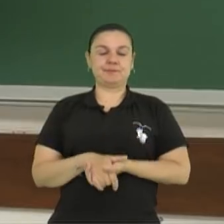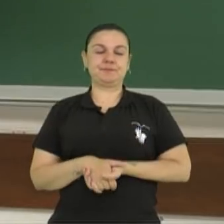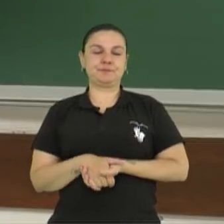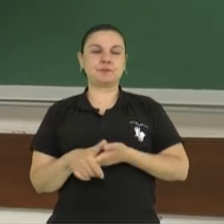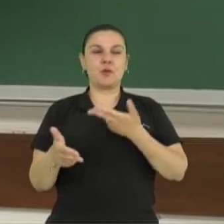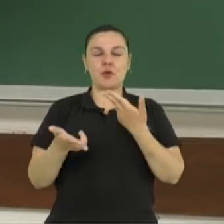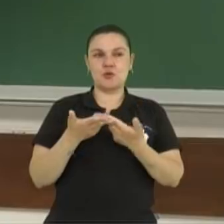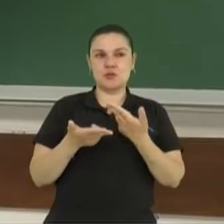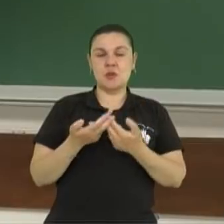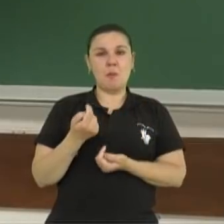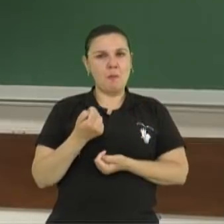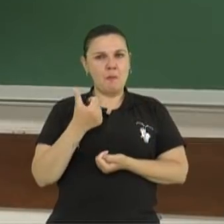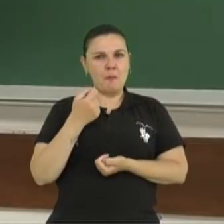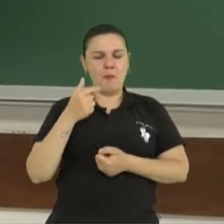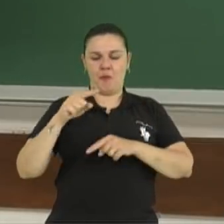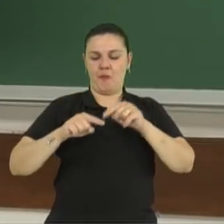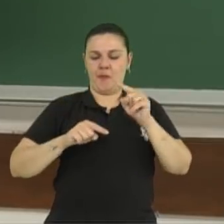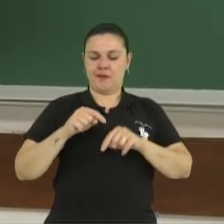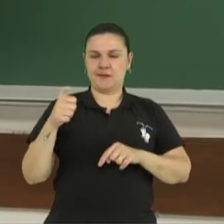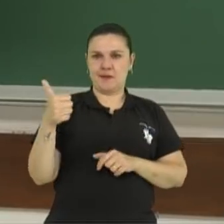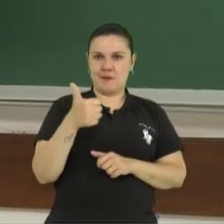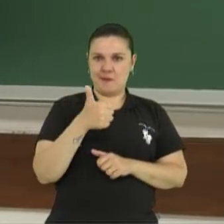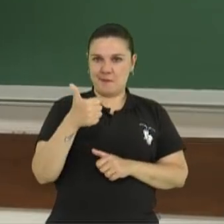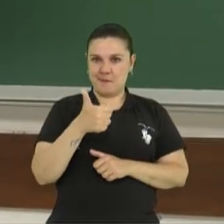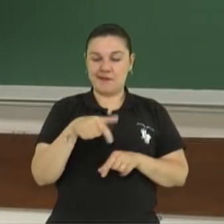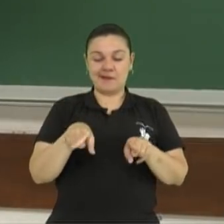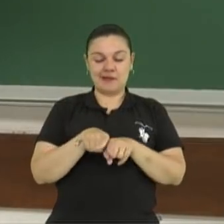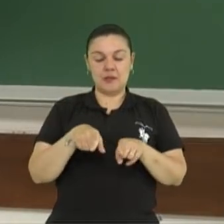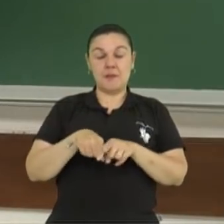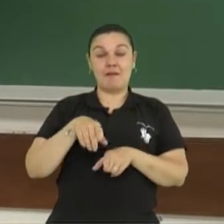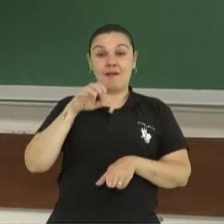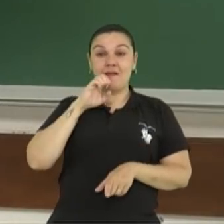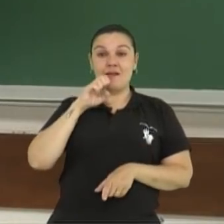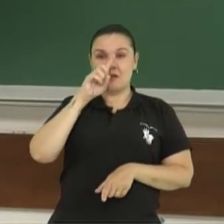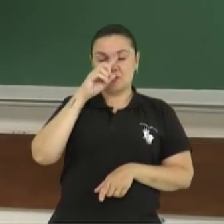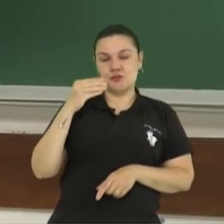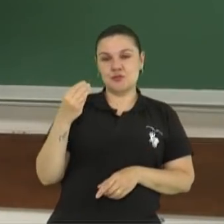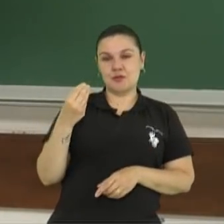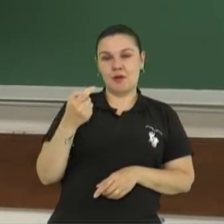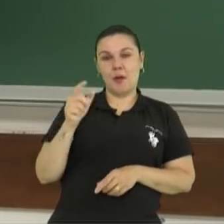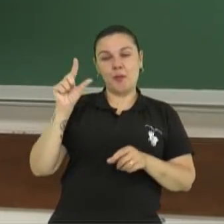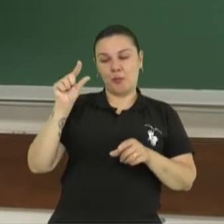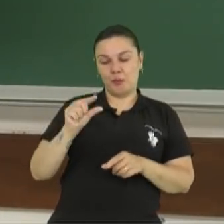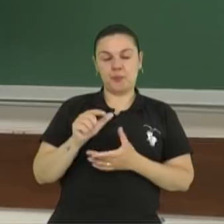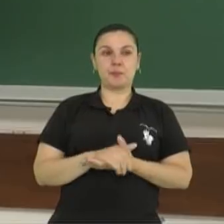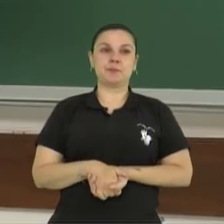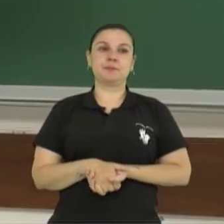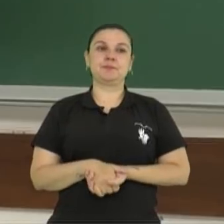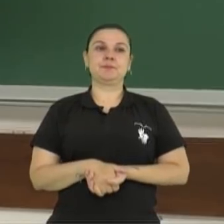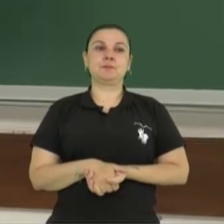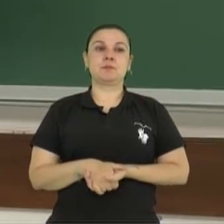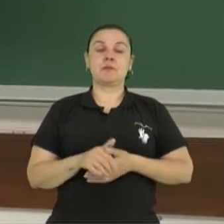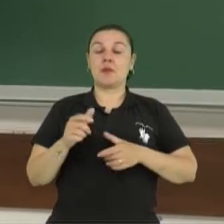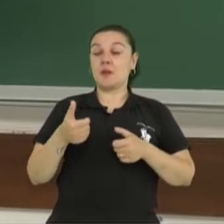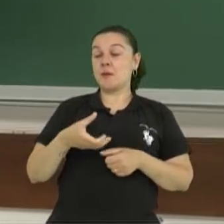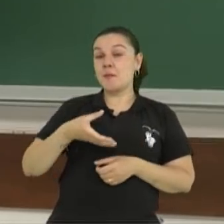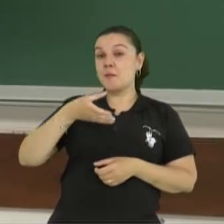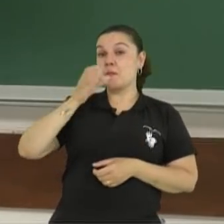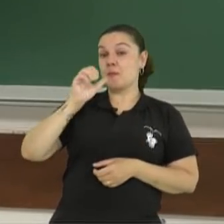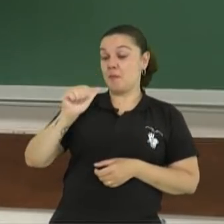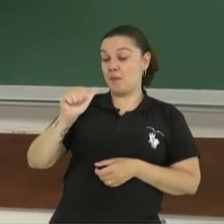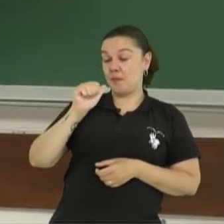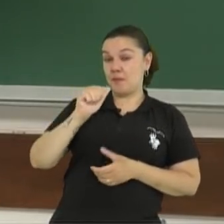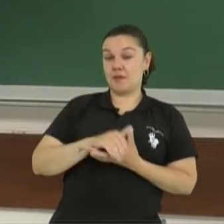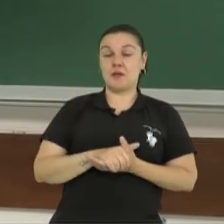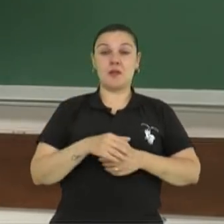utilizar pouca matéria-prima e a carga de energia vai ser menor. Então, quem são elas? A indústria de bebidas,